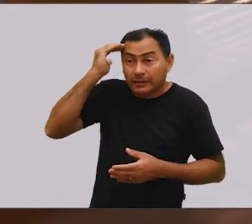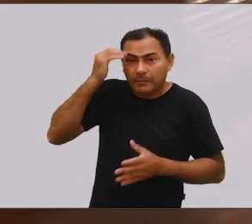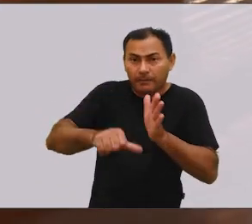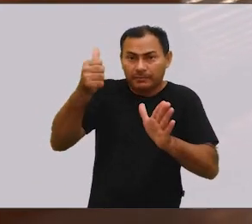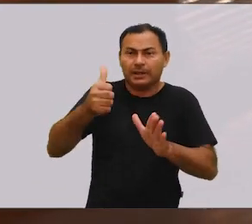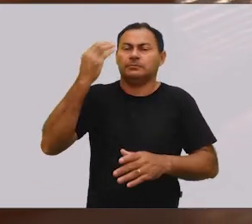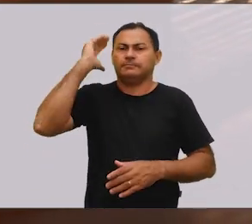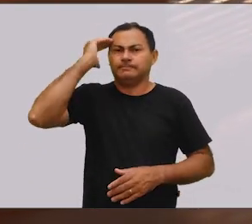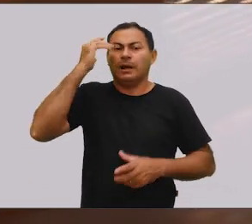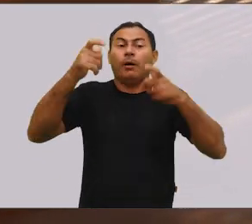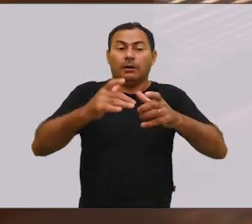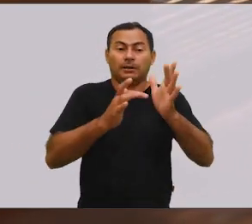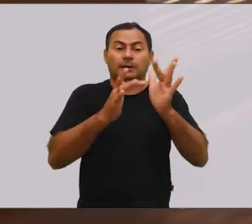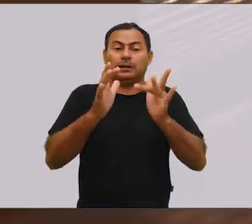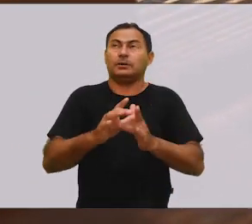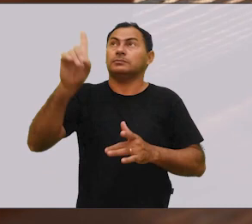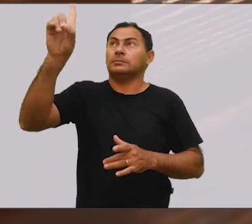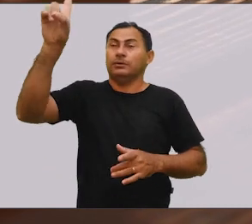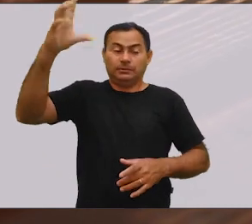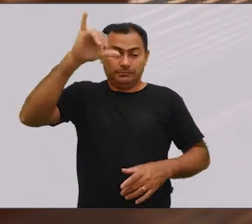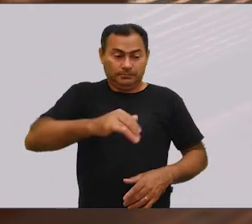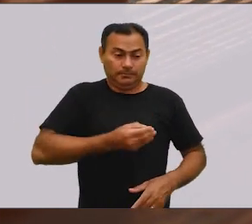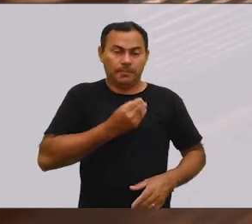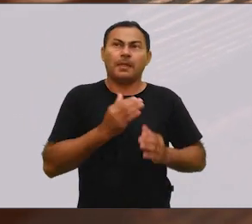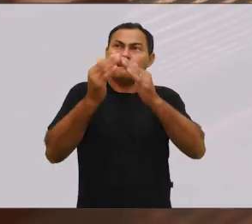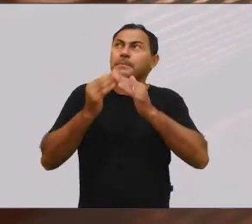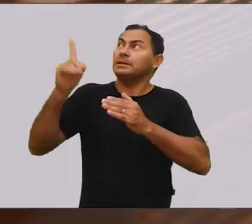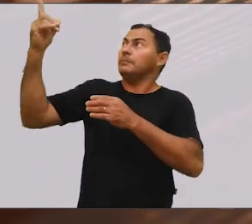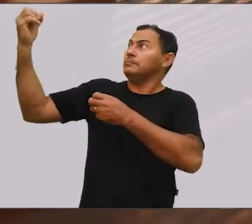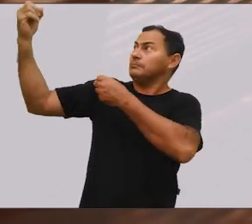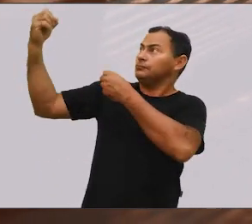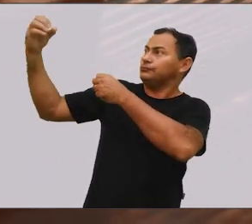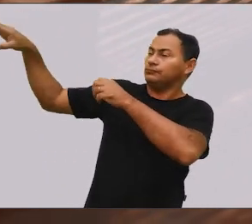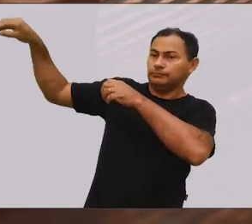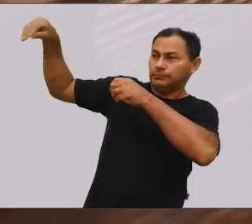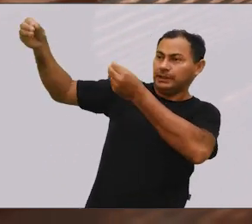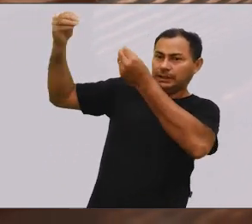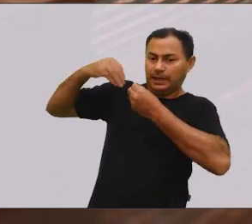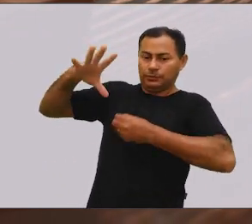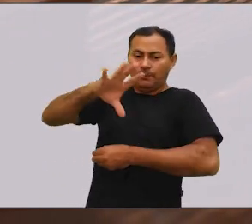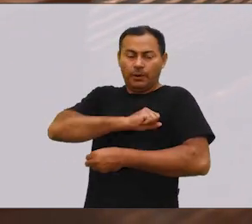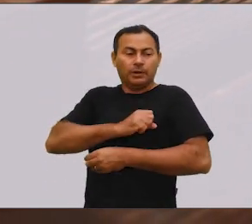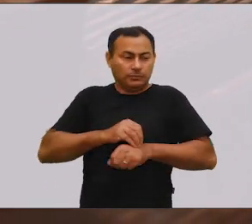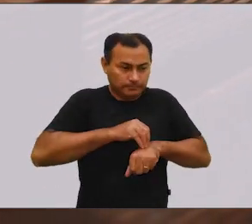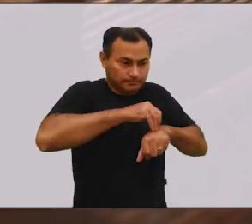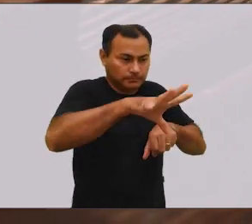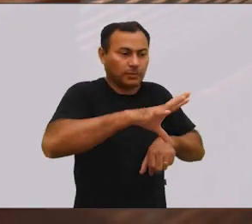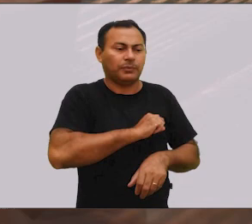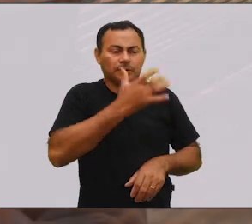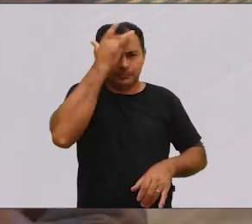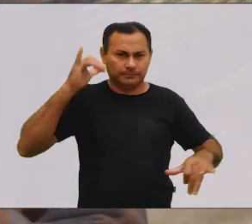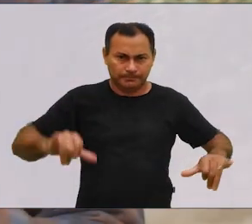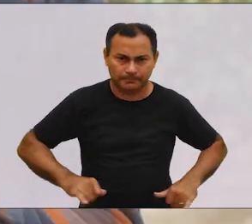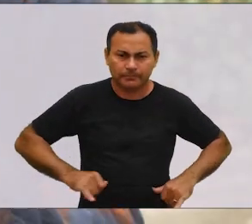pela primeira vez compreendi onde Deus está e o que Deus é, quando pedi que Ele passasse o amor dele através de mim para os quebrantados e